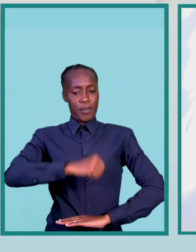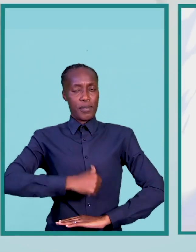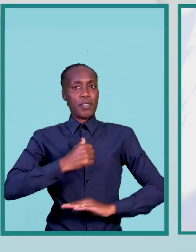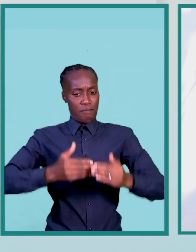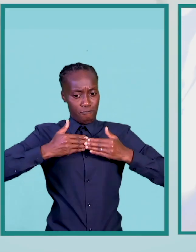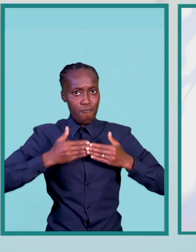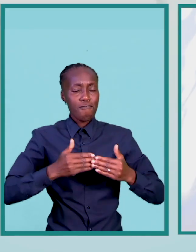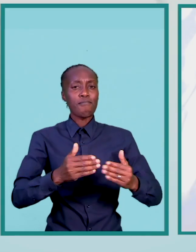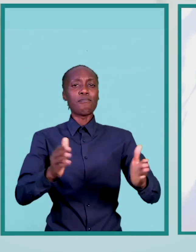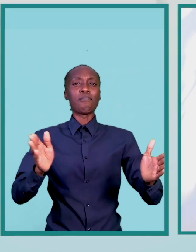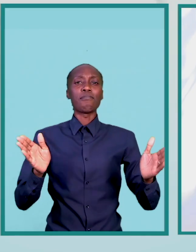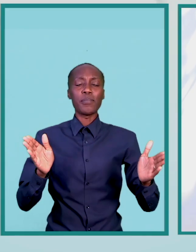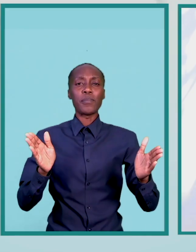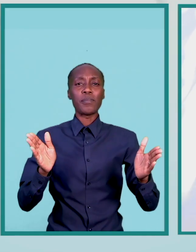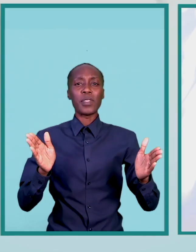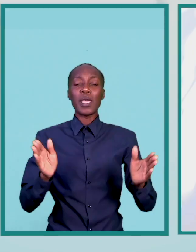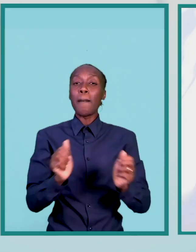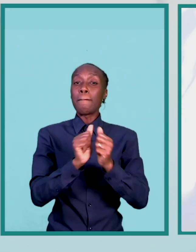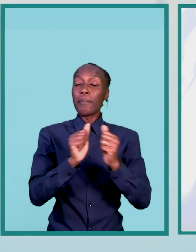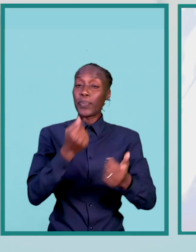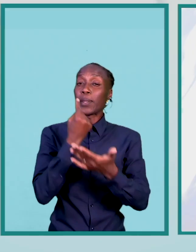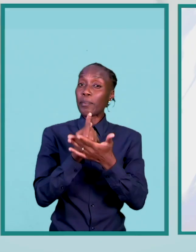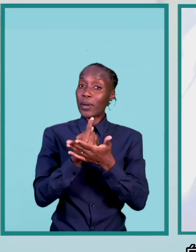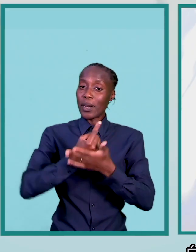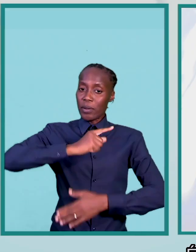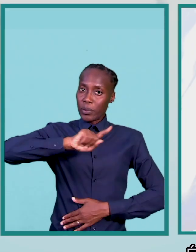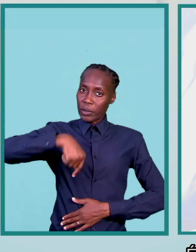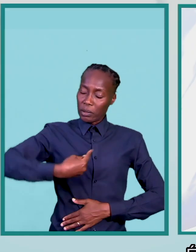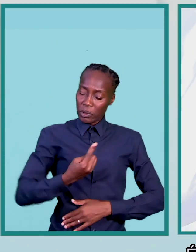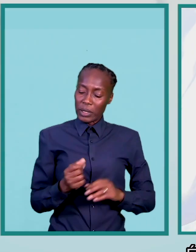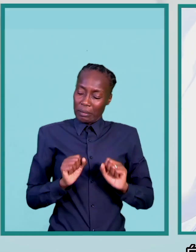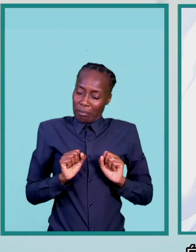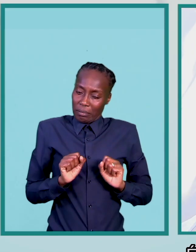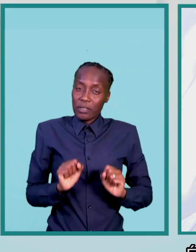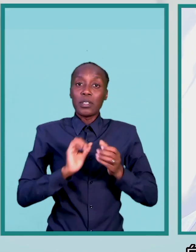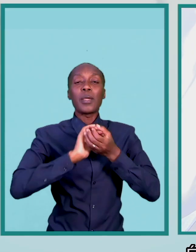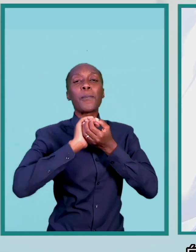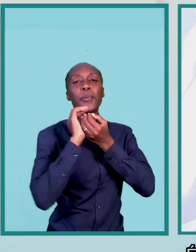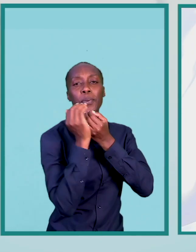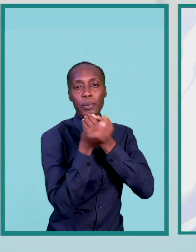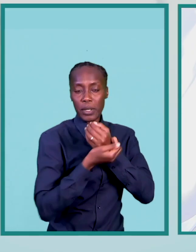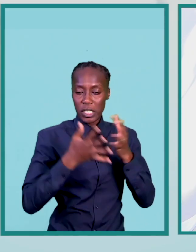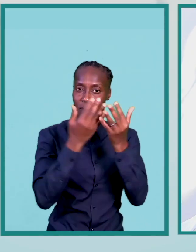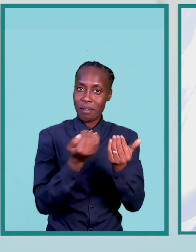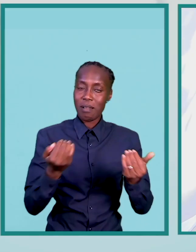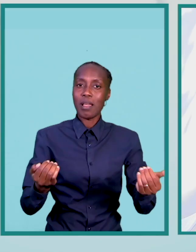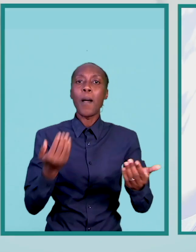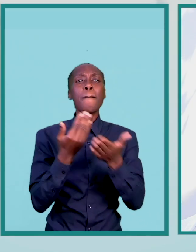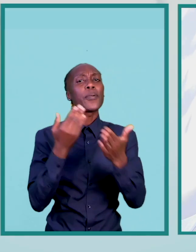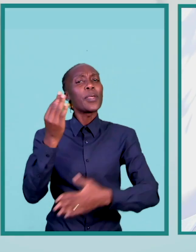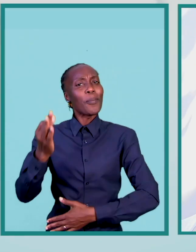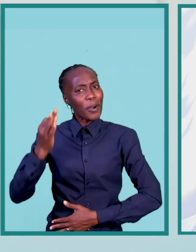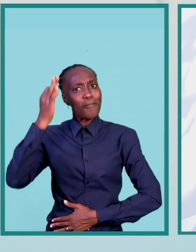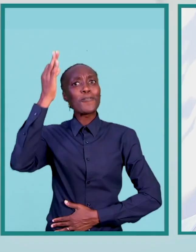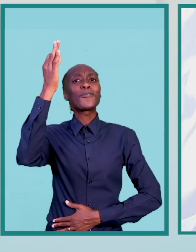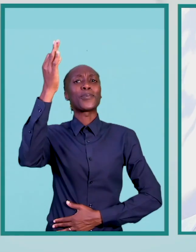direitos abertamente, podem usufruir dos seus direitos. É importante que todos nós tenhamos em conta que proteger uma criança